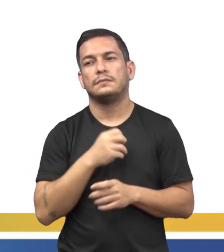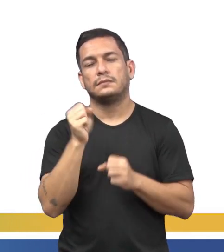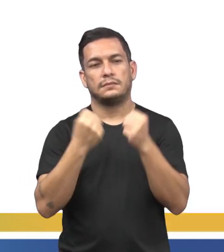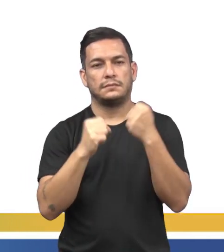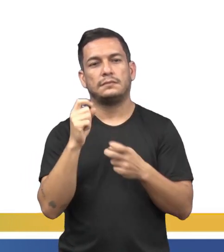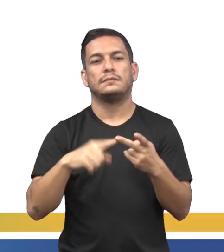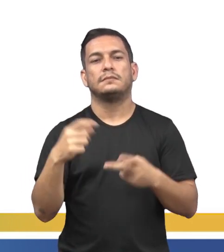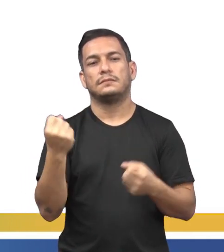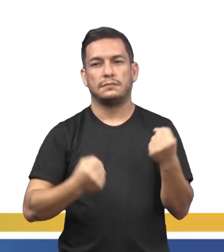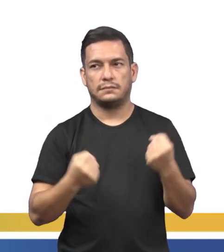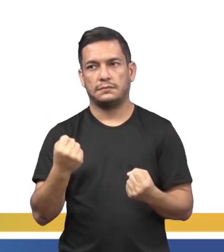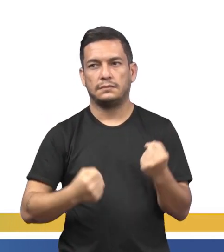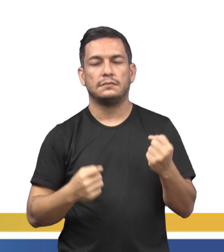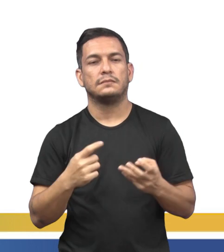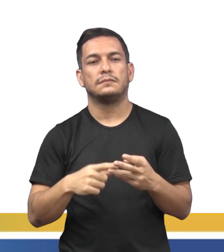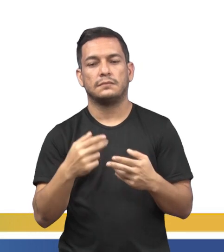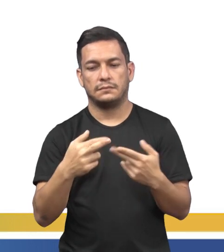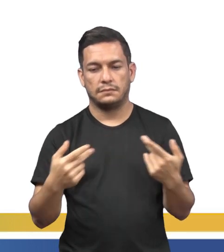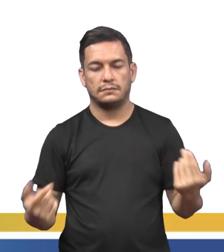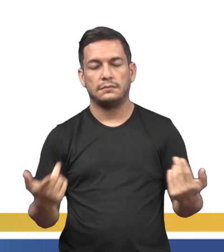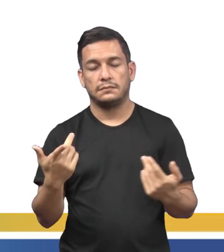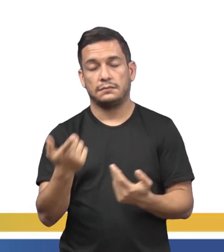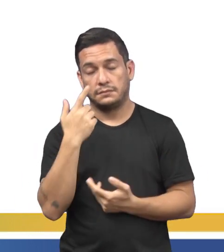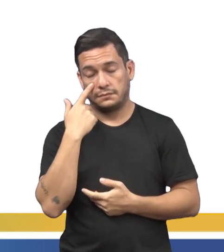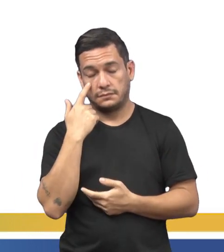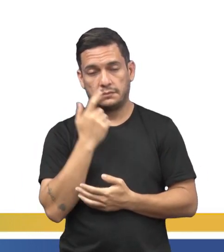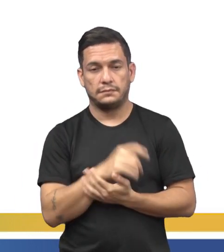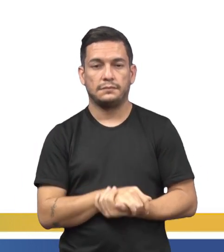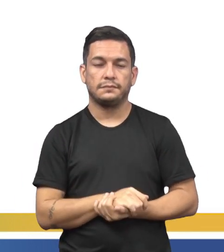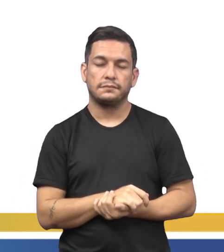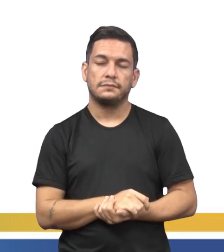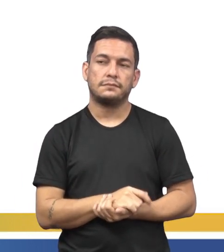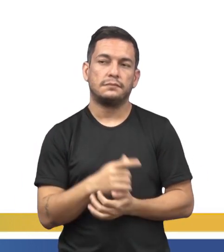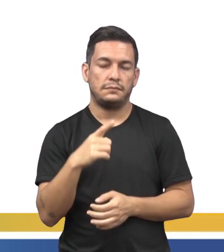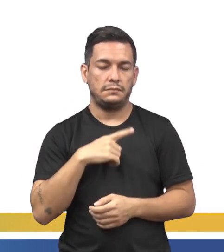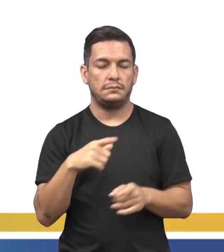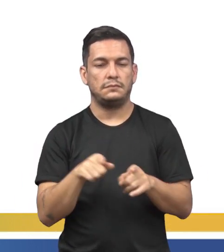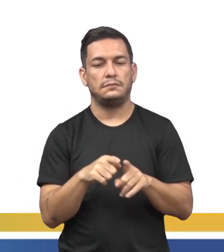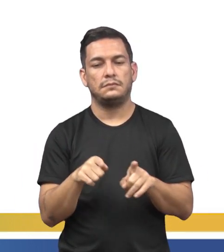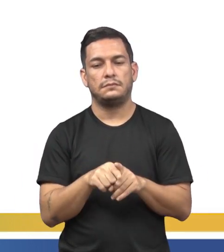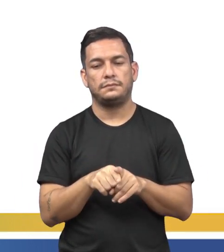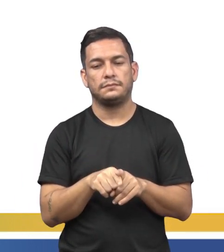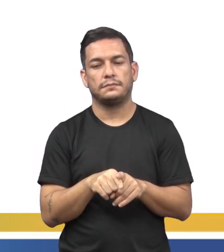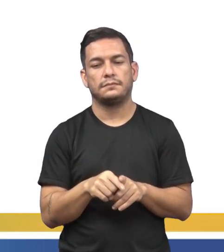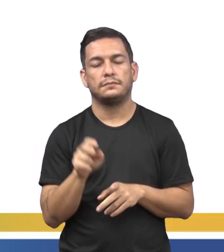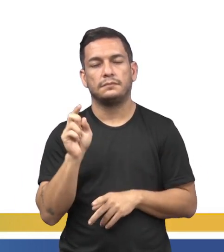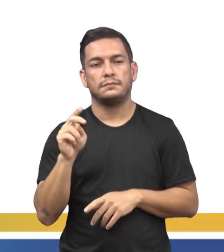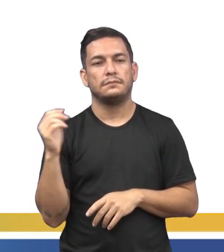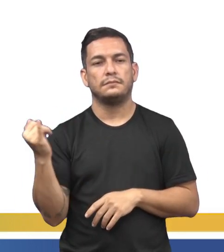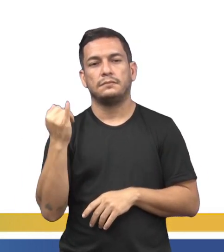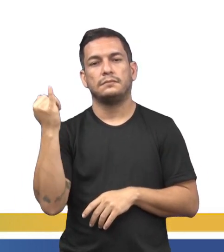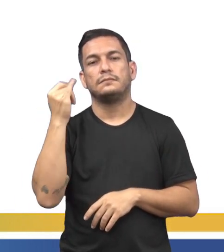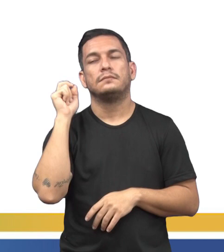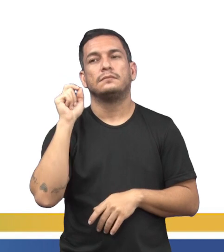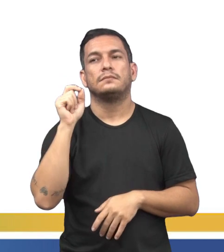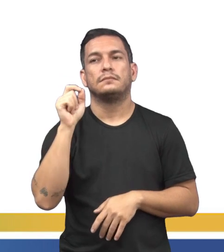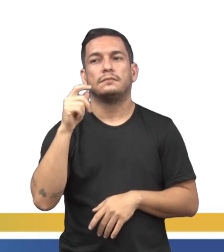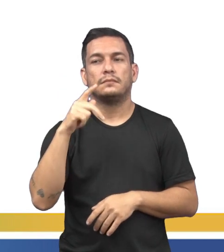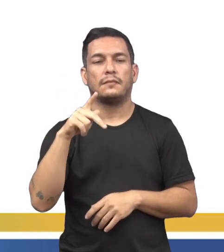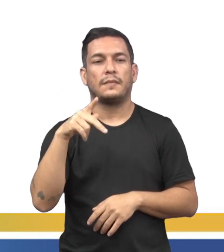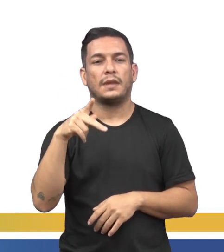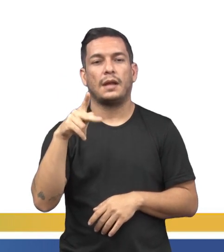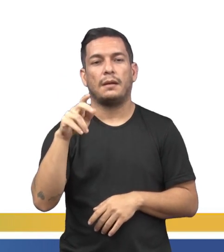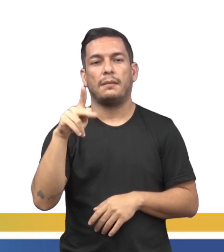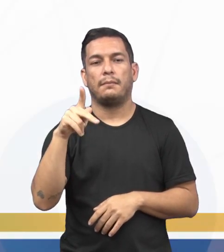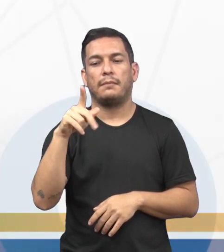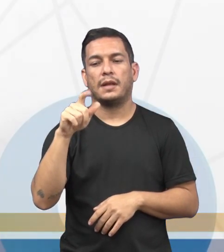nos carros, correto? Esse material. Então veja só. Além do petróleo, obviamente, os seus derivados também são importantes, tal qual o plástico que nós